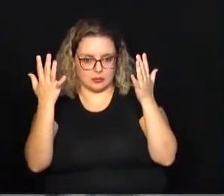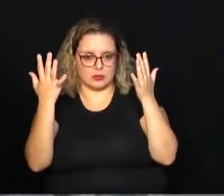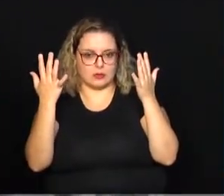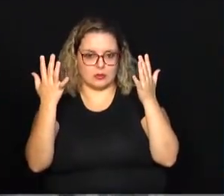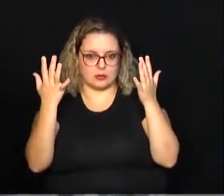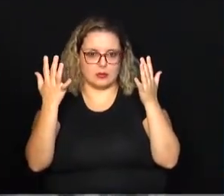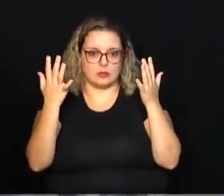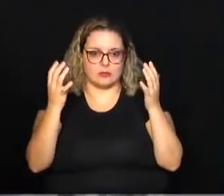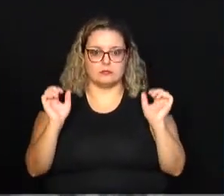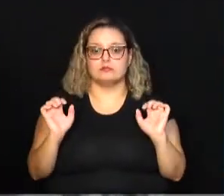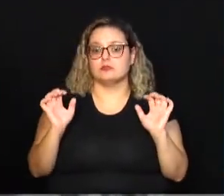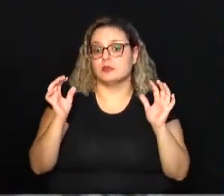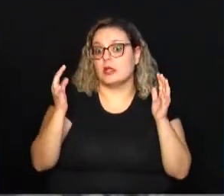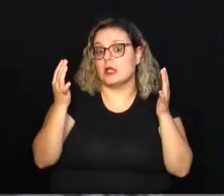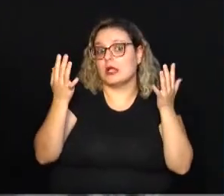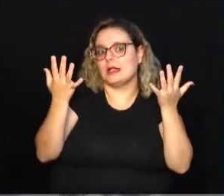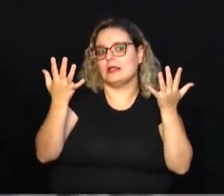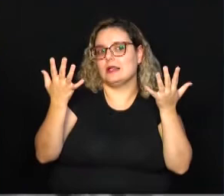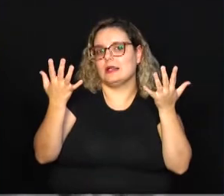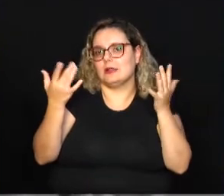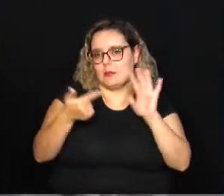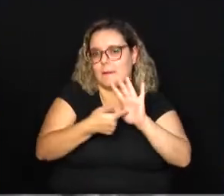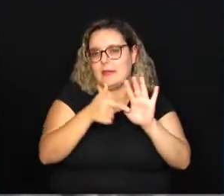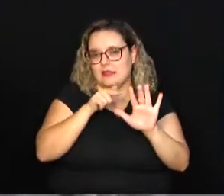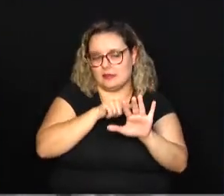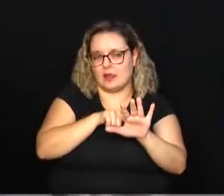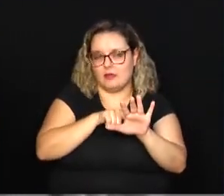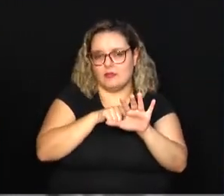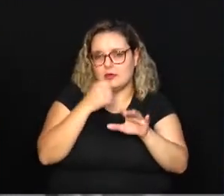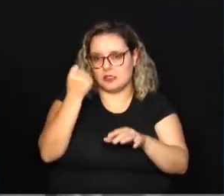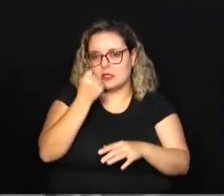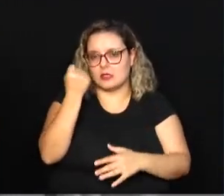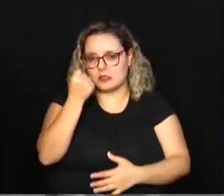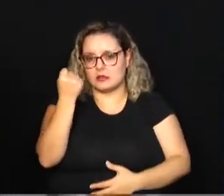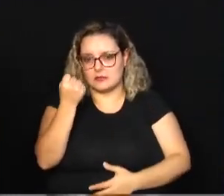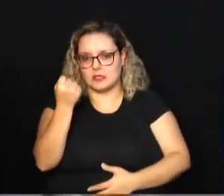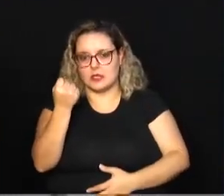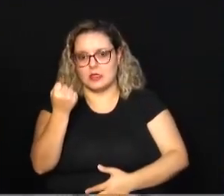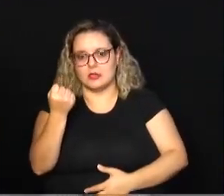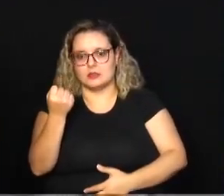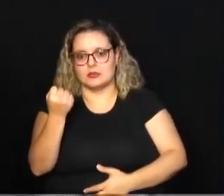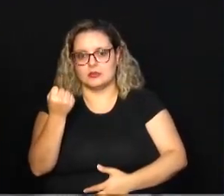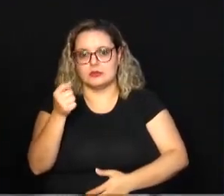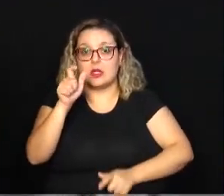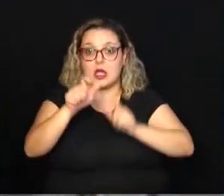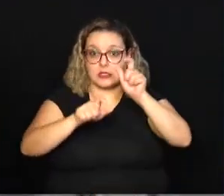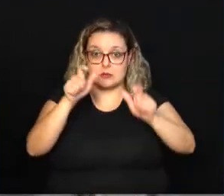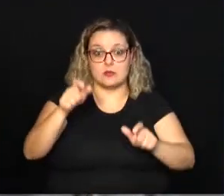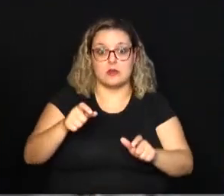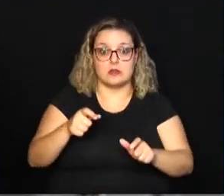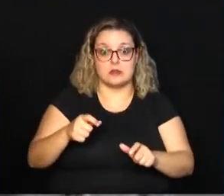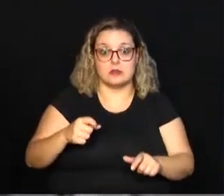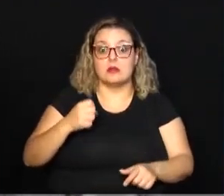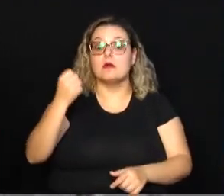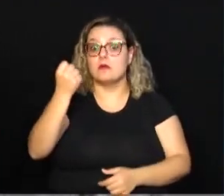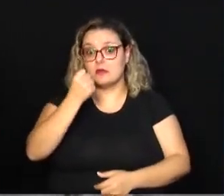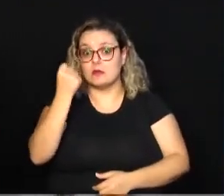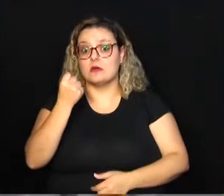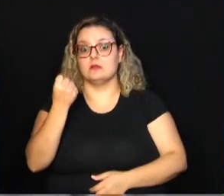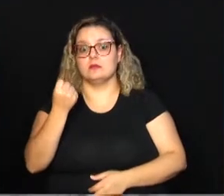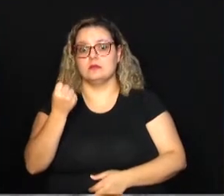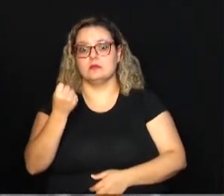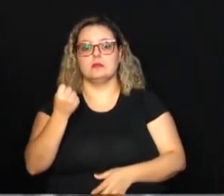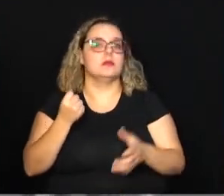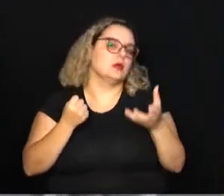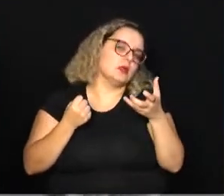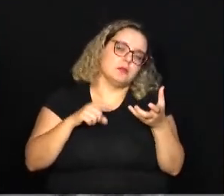que se passa da gravidade, tem isso, né? Então, quer dizer, as pessoas levarem a sério o que está acontecendo, queiramos ou não, as